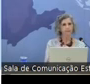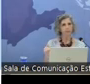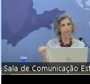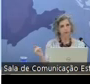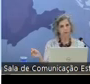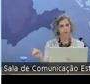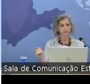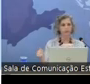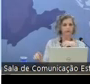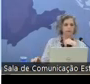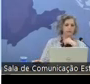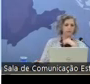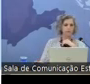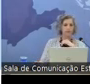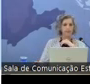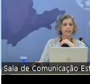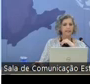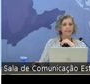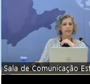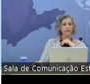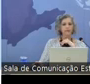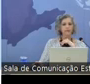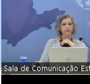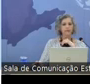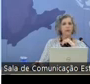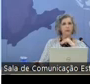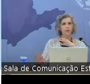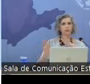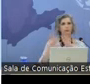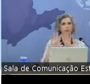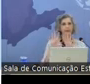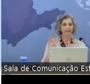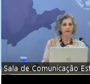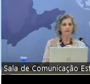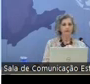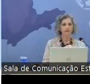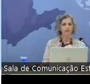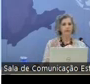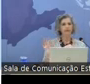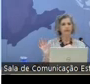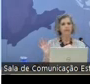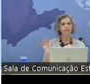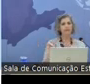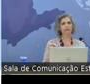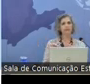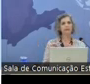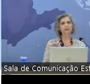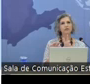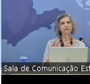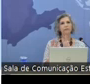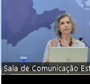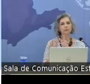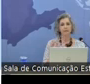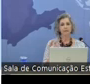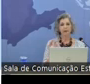e por alguns outros filtros que vocês vão ver E aí quando você olhar o painel você vai ver aqui do lado direito você tem